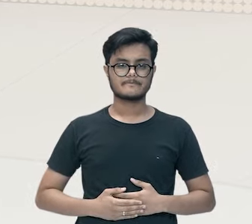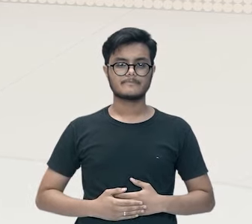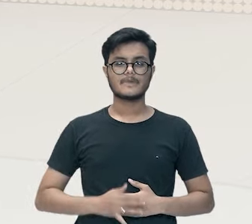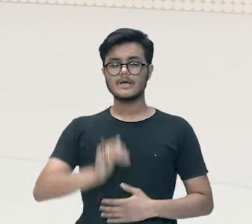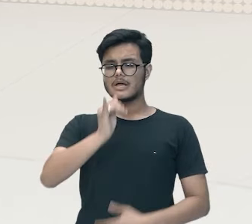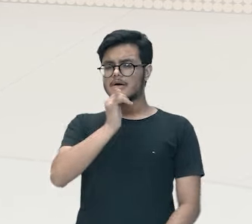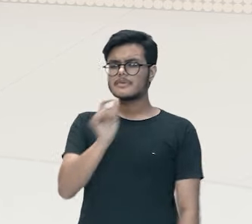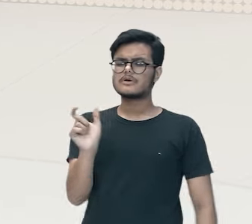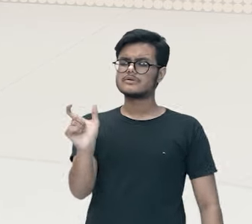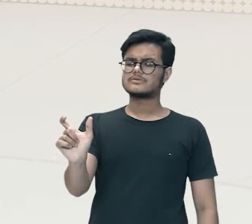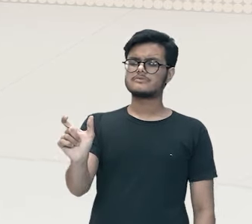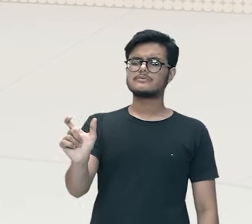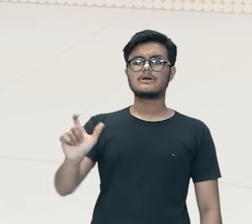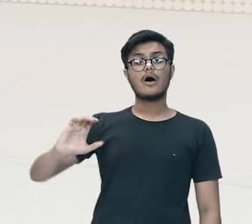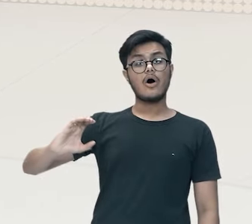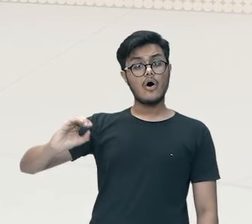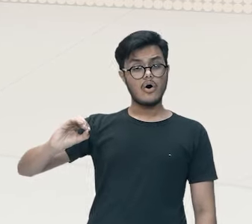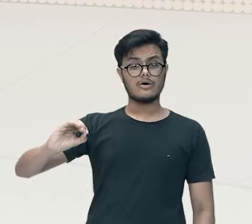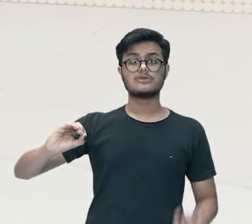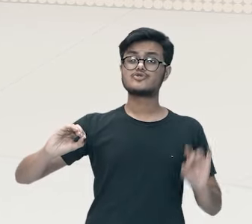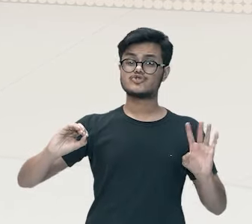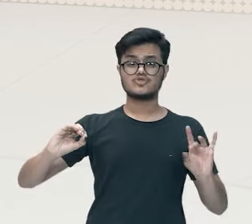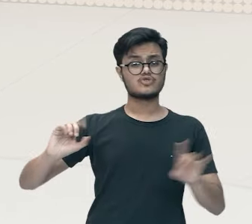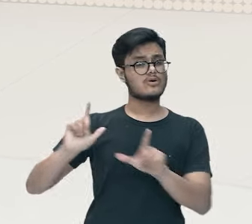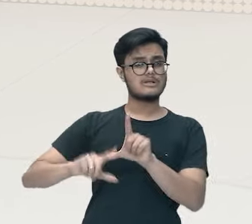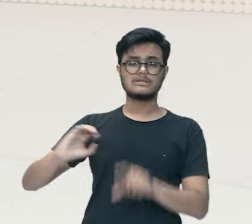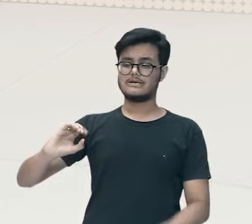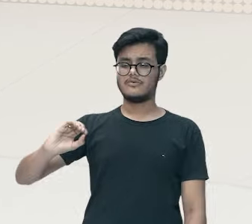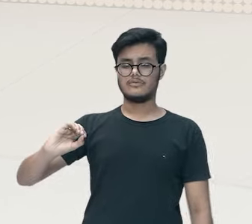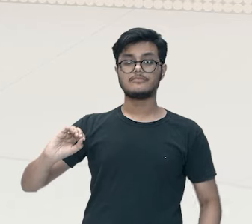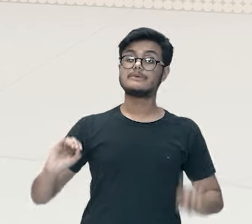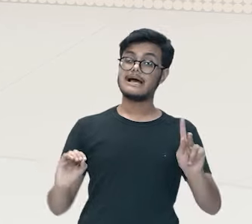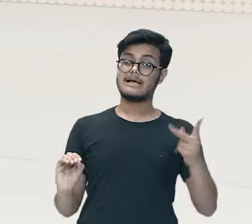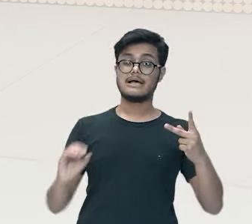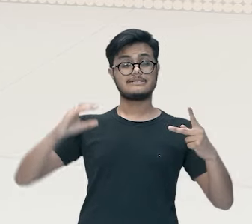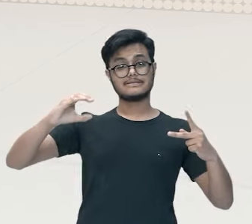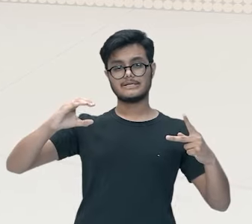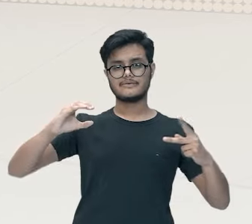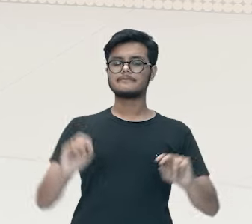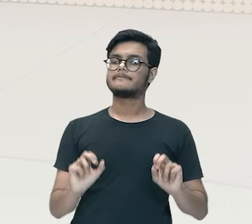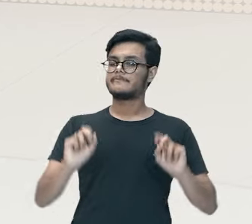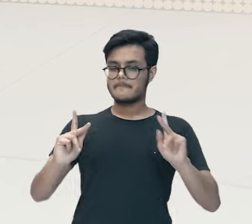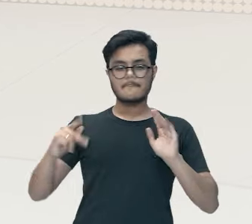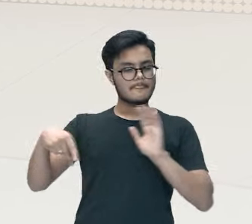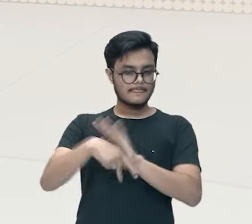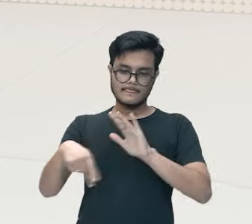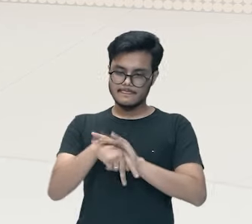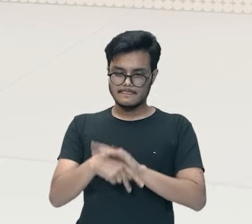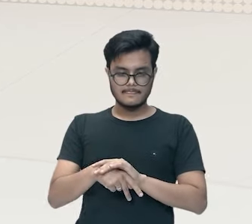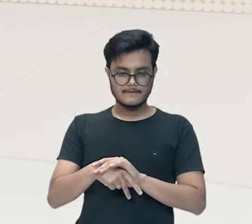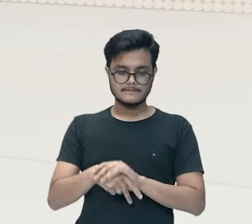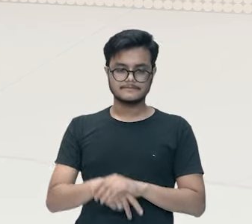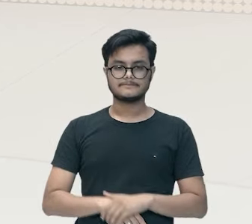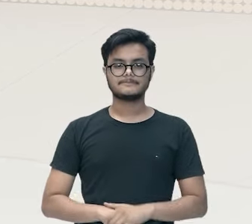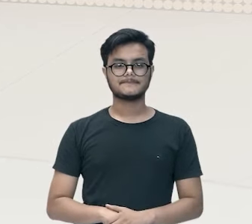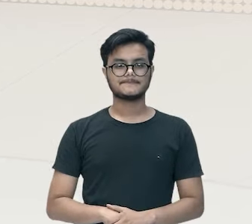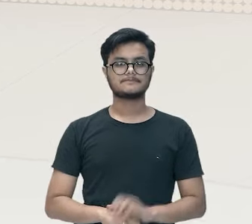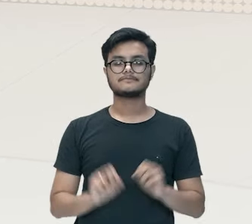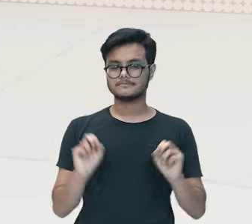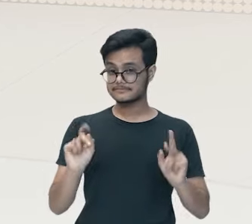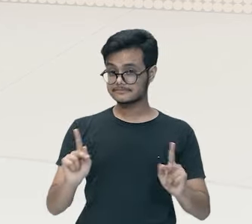de sufixo, porque aqui a gente está trabalhando só a nomenclatura dos hidrocarbonetos, tá? Então, para hidrocarboneto, só termina com